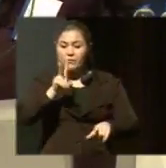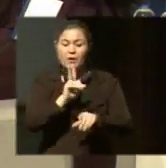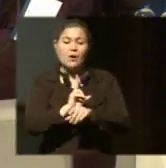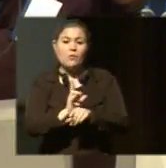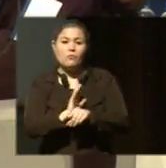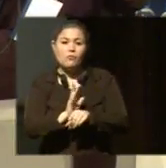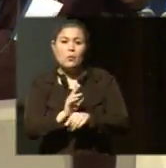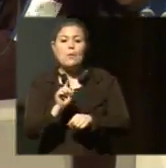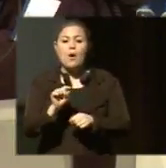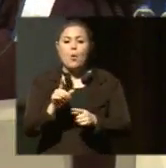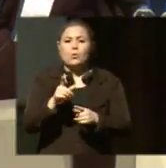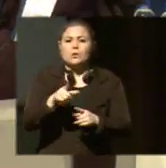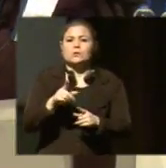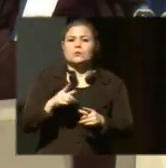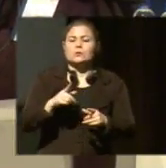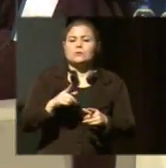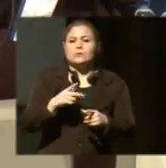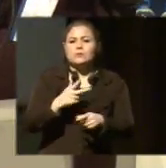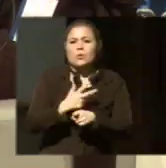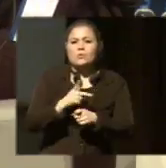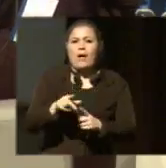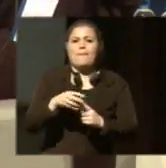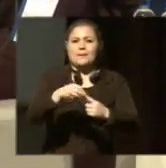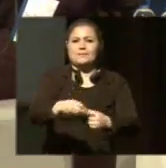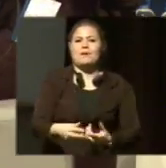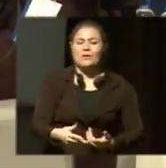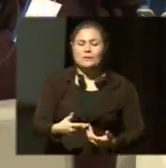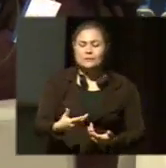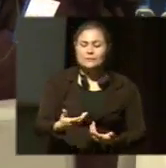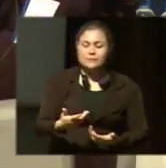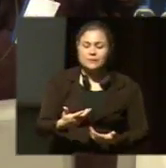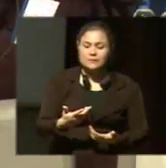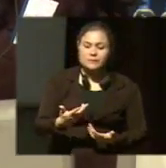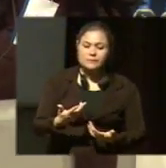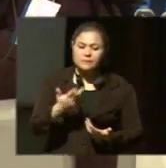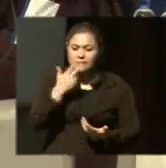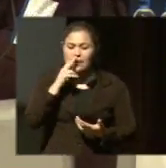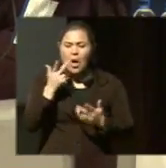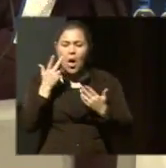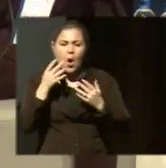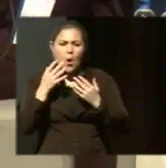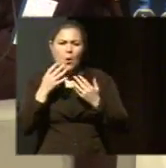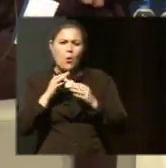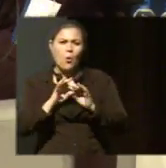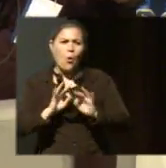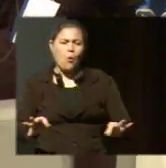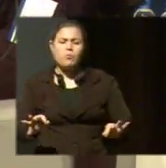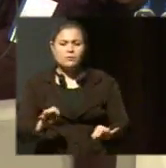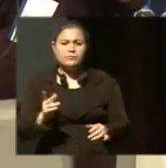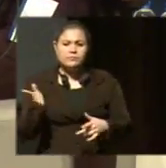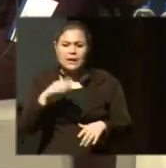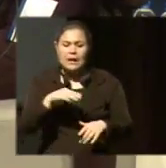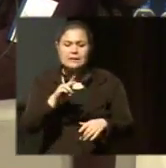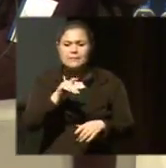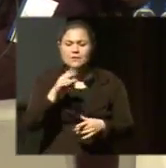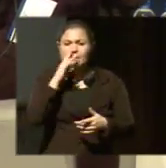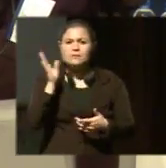idoso é o principal. Isso acaba se tornando uma coisa comum. A mídia traz isso como se fosse uma